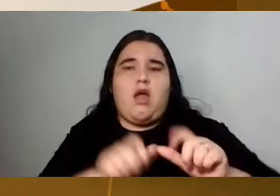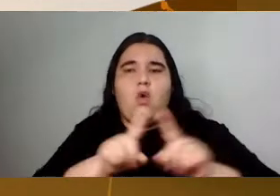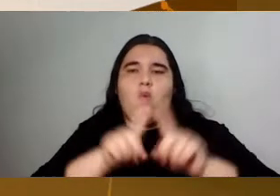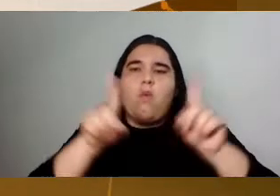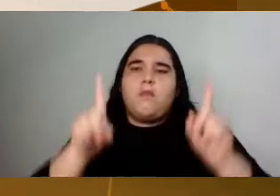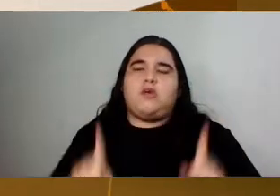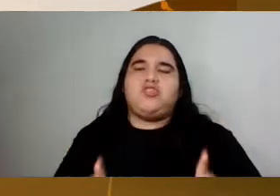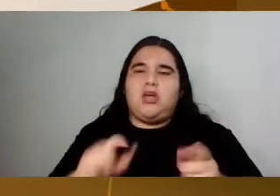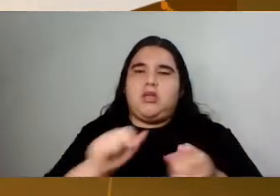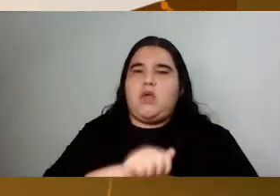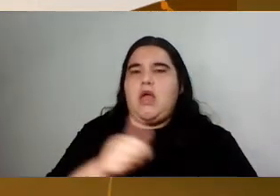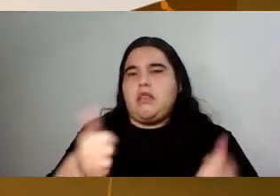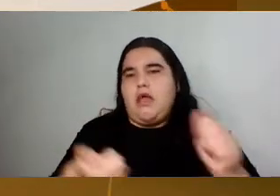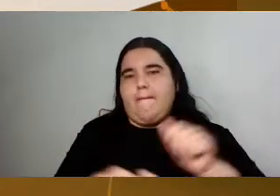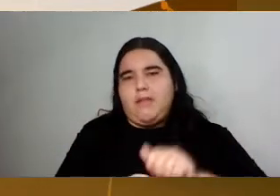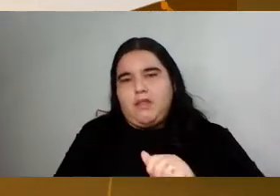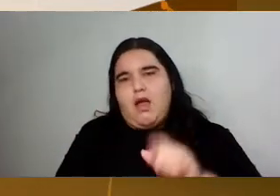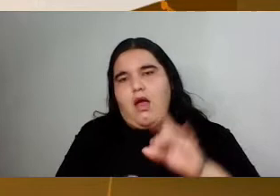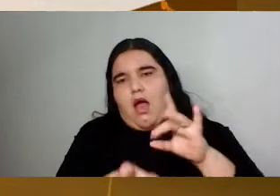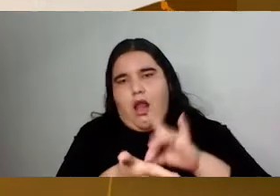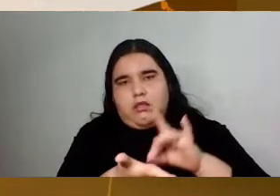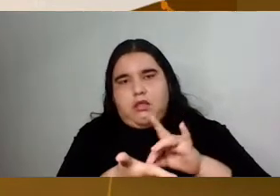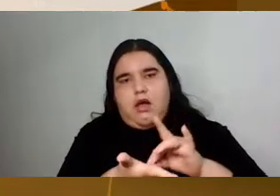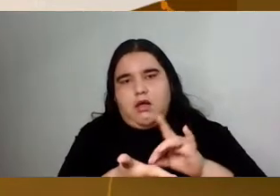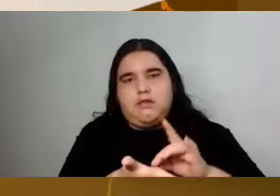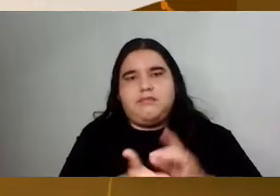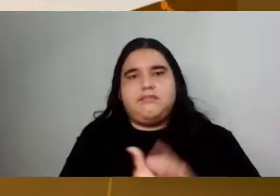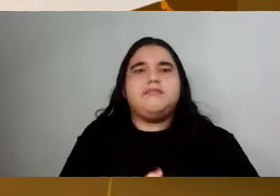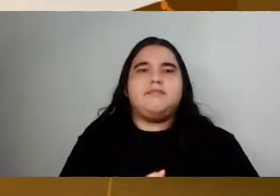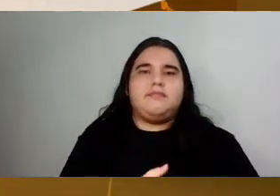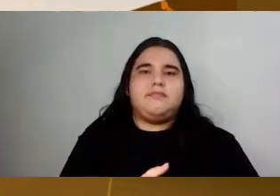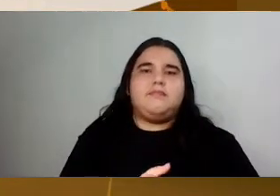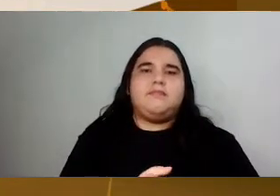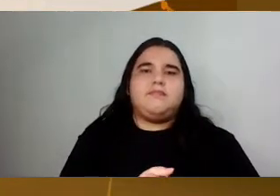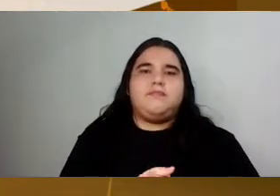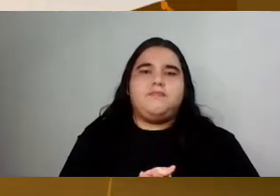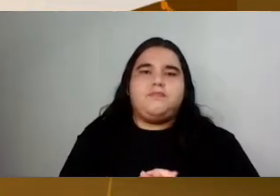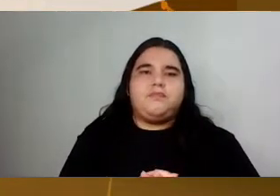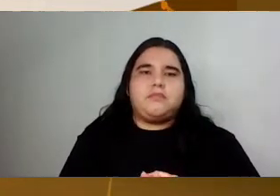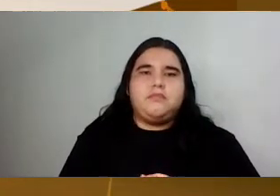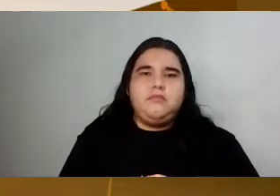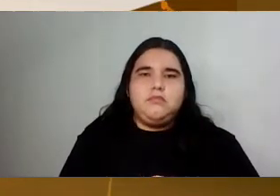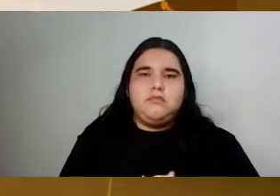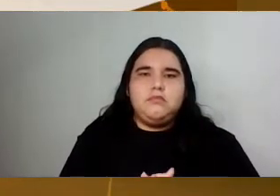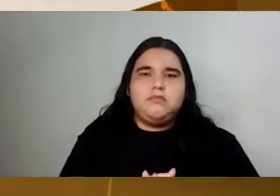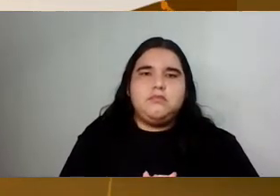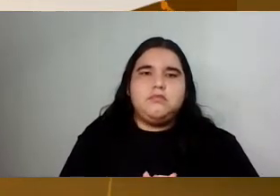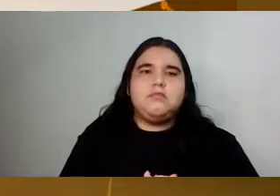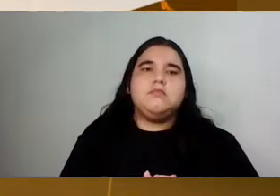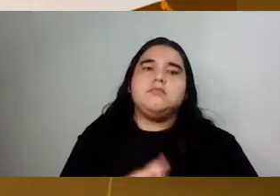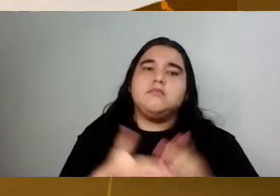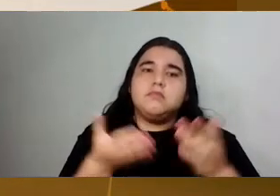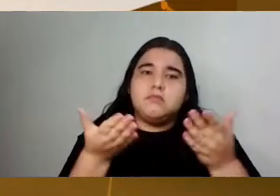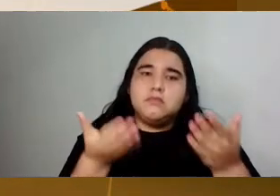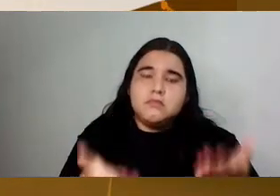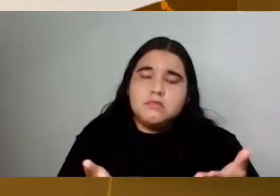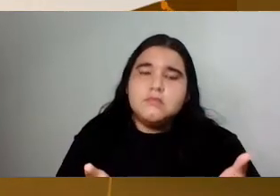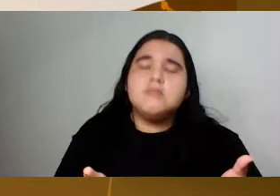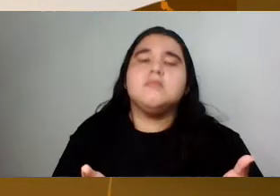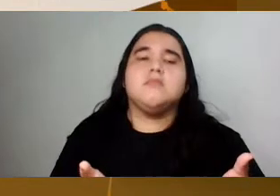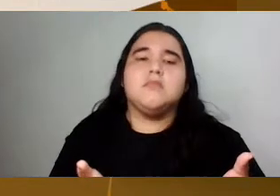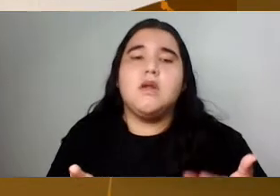à realidade que nós estamos tratando aqui, né? Fabricante de termovácuo. Esse trabalho, né, de uma forma sintética, é